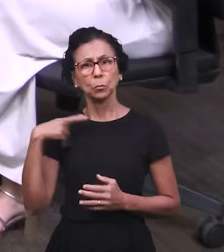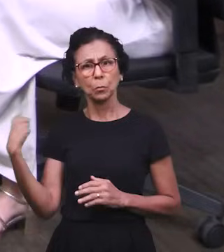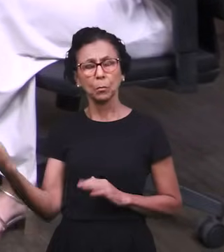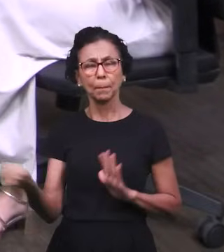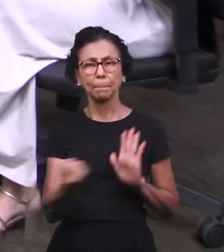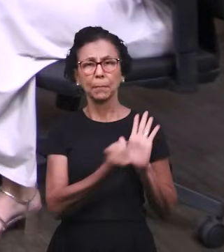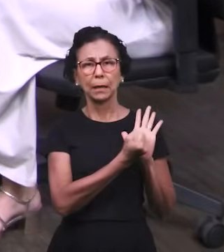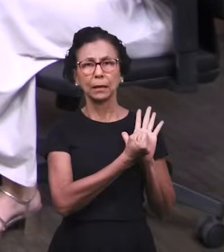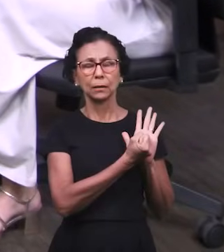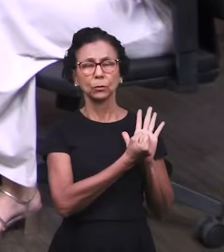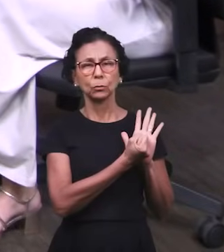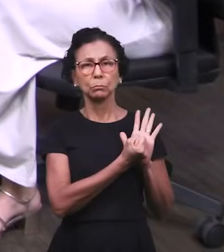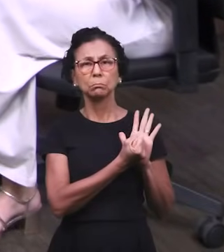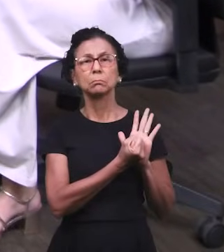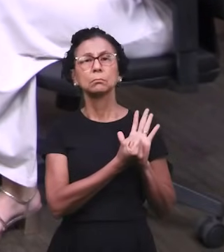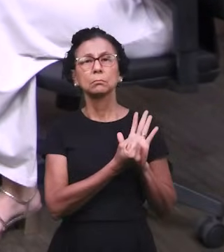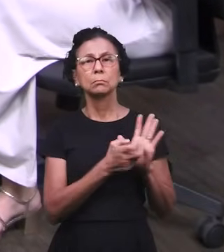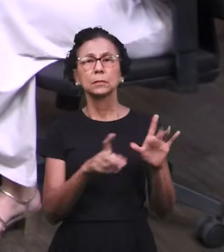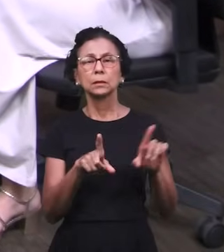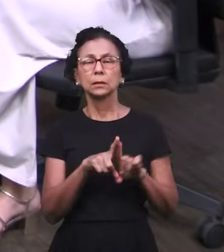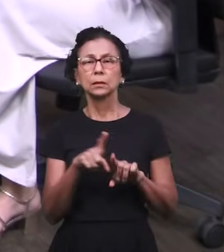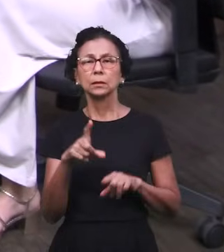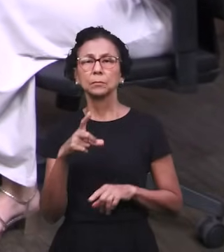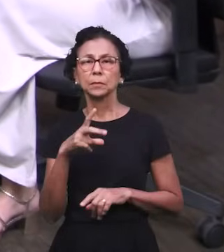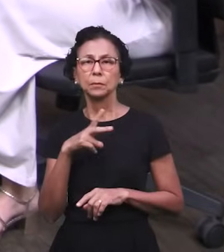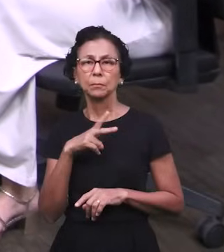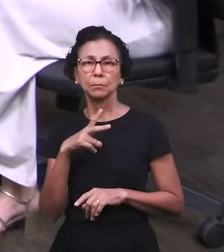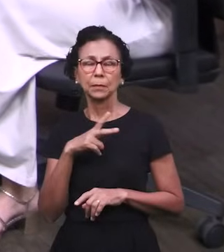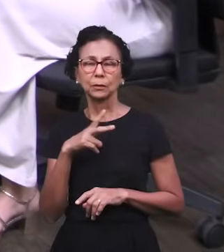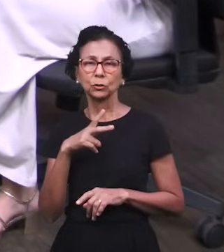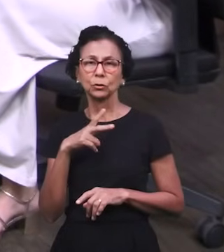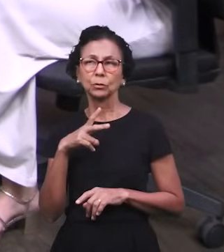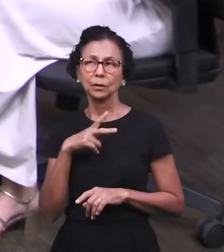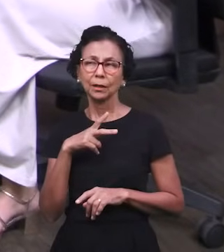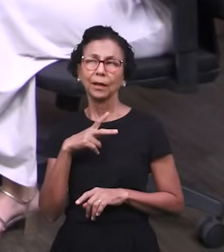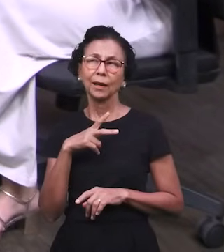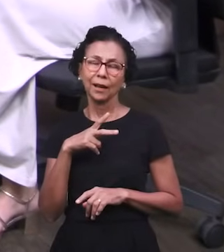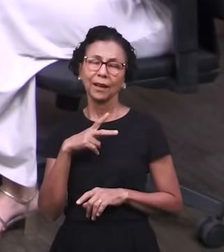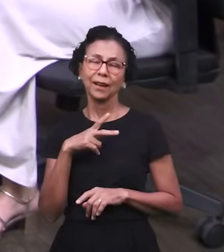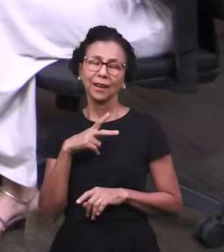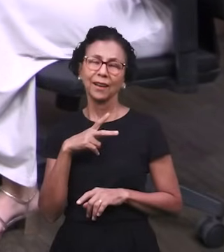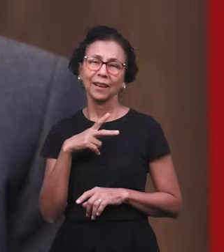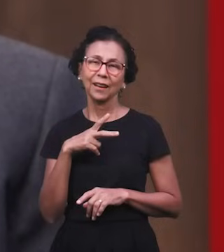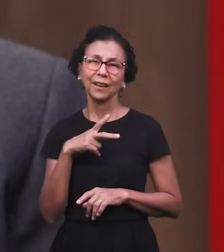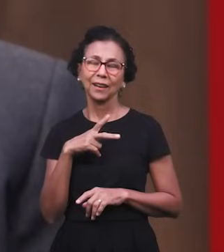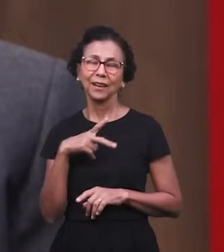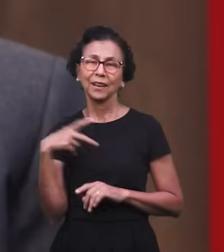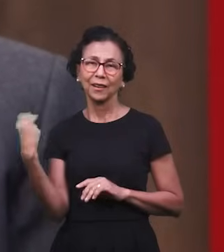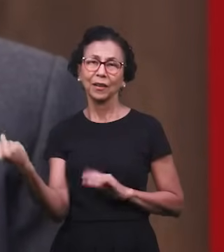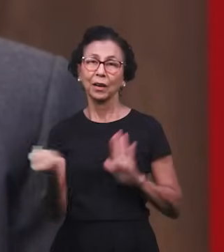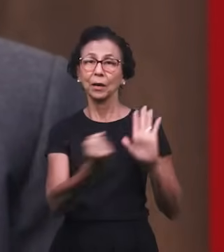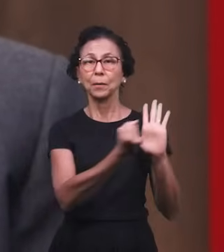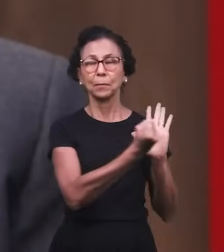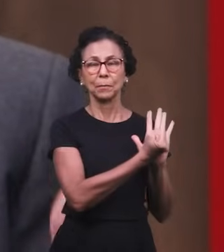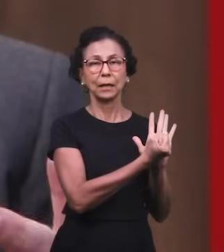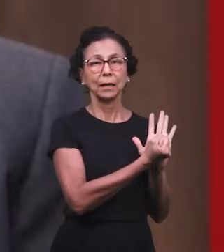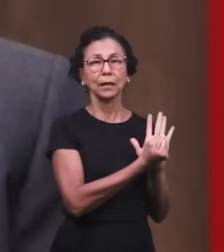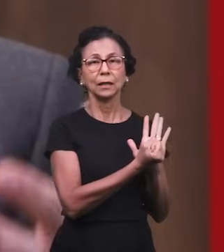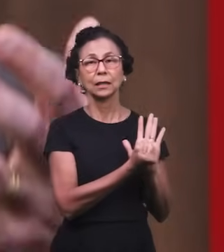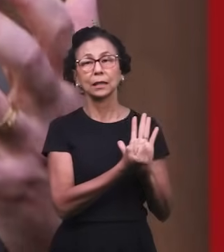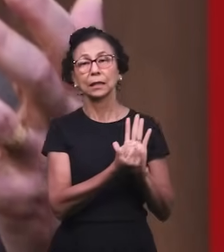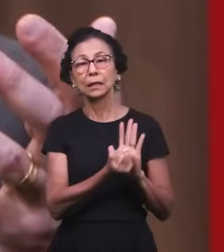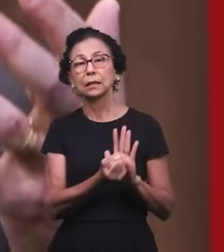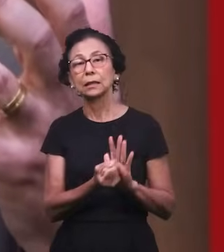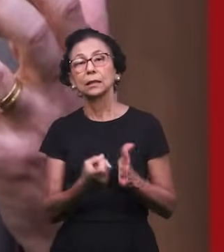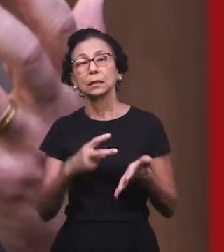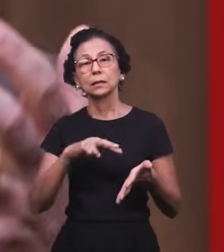o grande significado do Natal para nós é a representação, é a revelação do grande amor